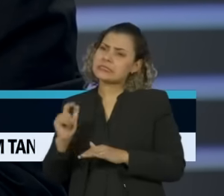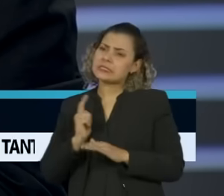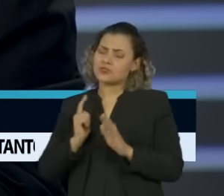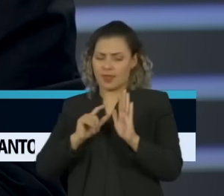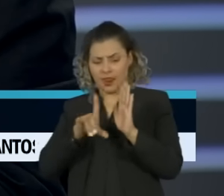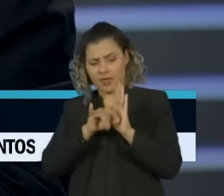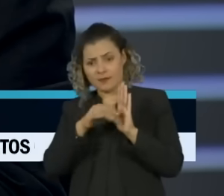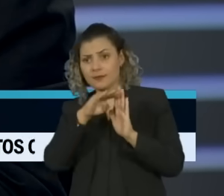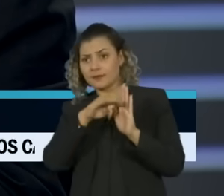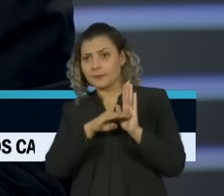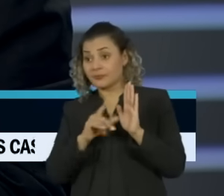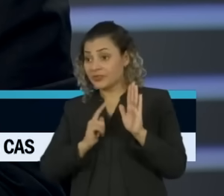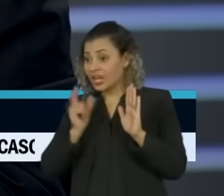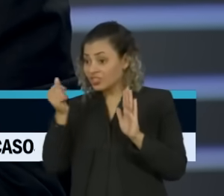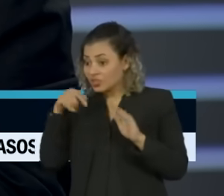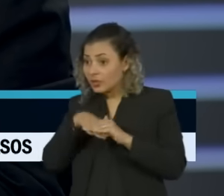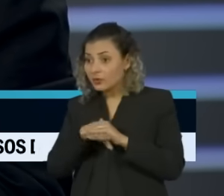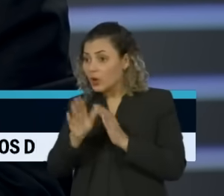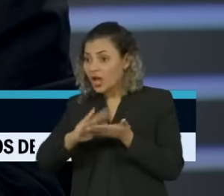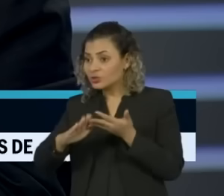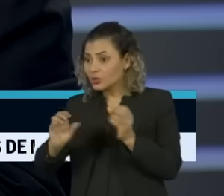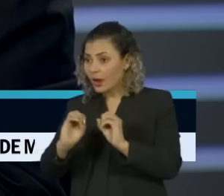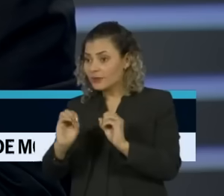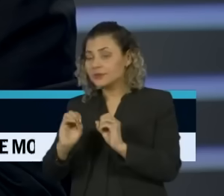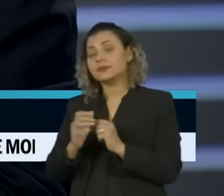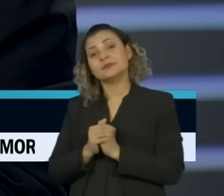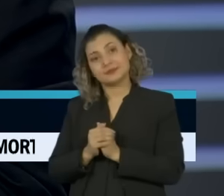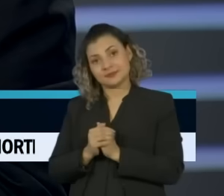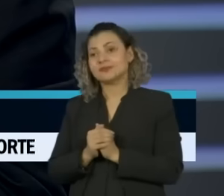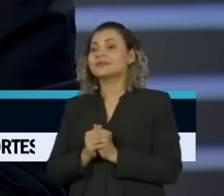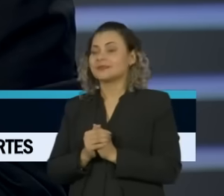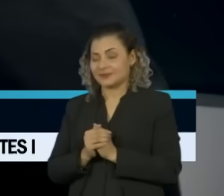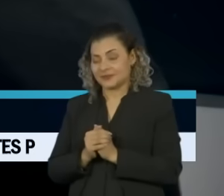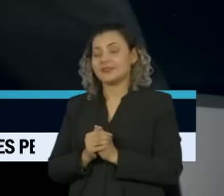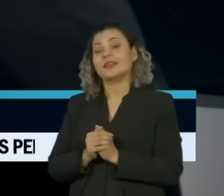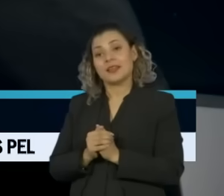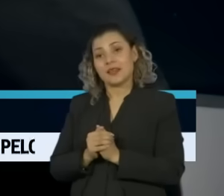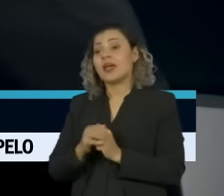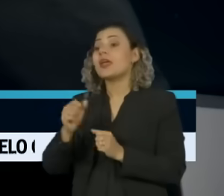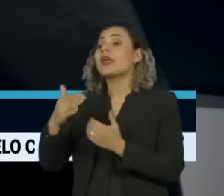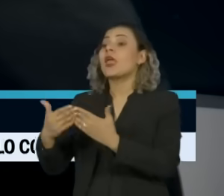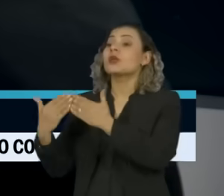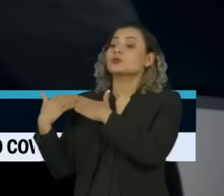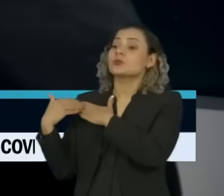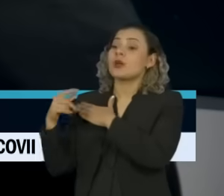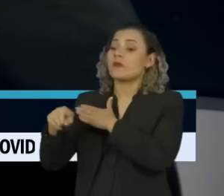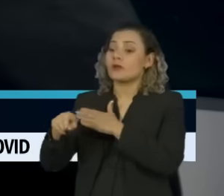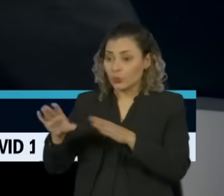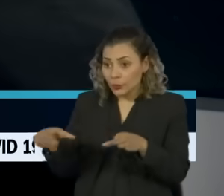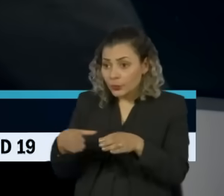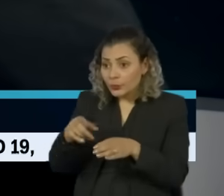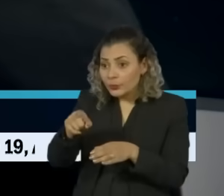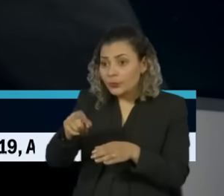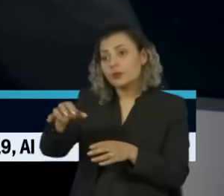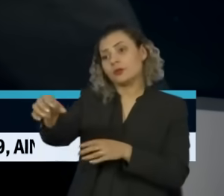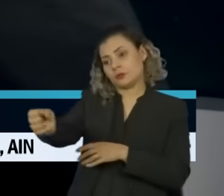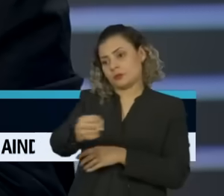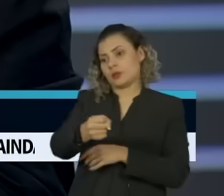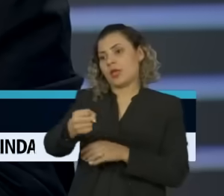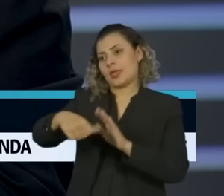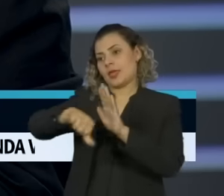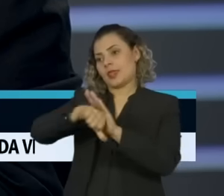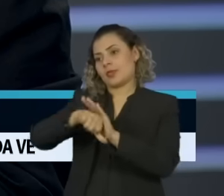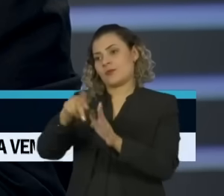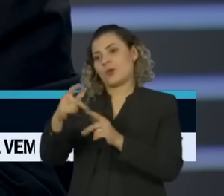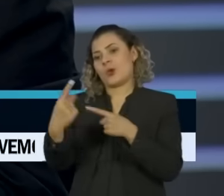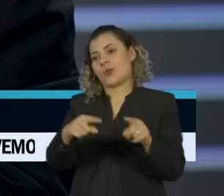que diga que você tinha um dinheiro e não gastou, daí você pode pegar o responsável pela pasta como alguém que cometeu um crime contra